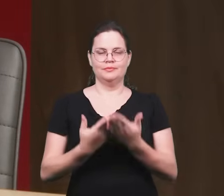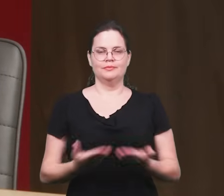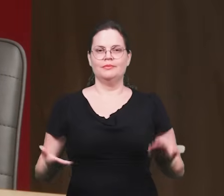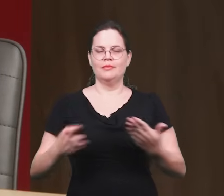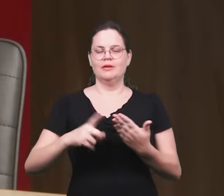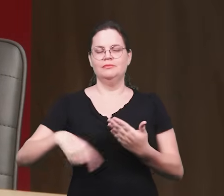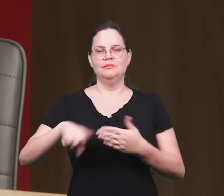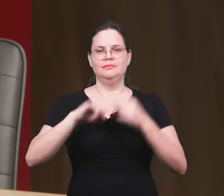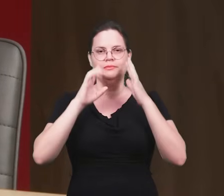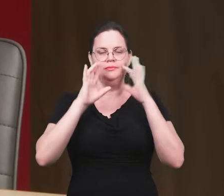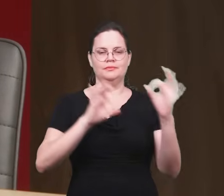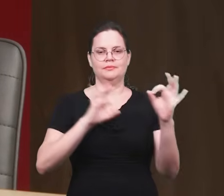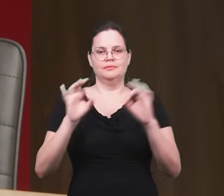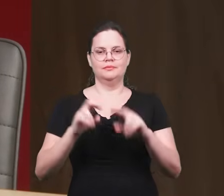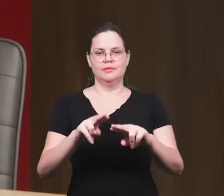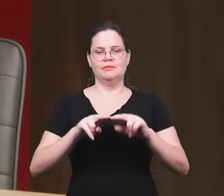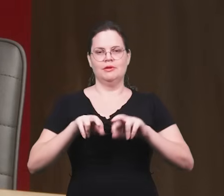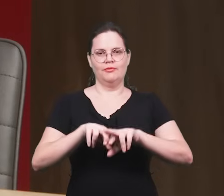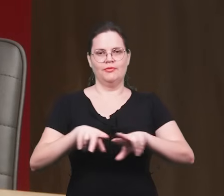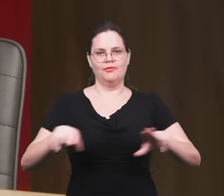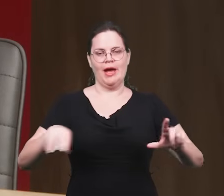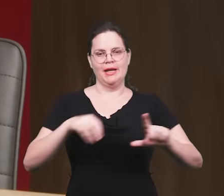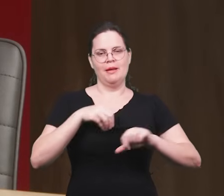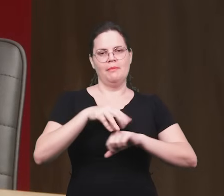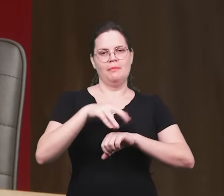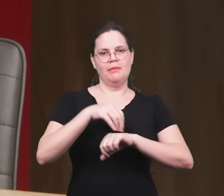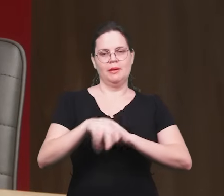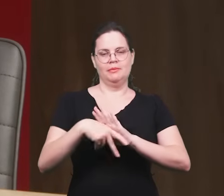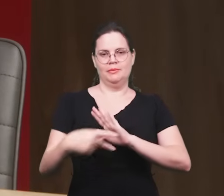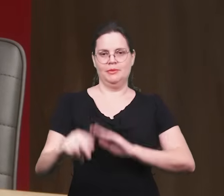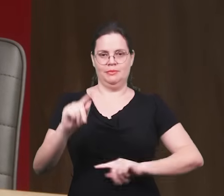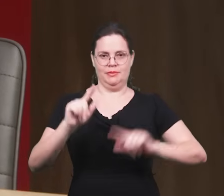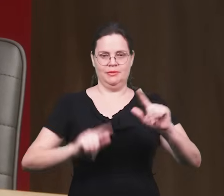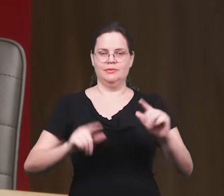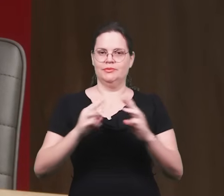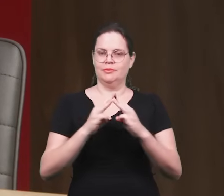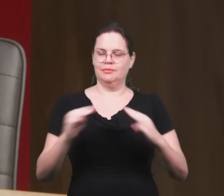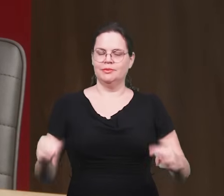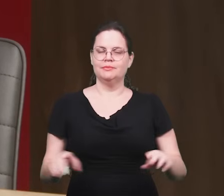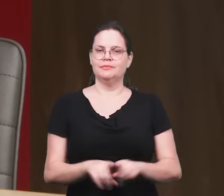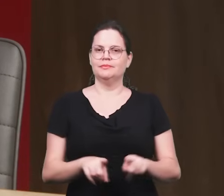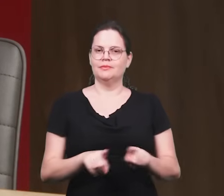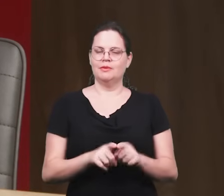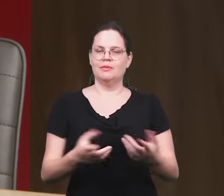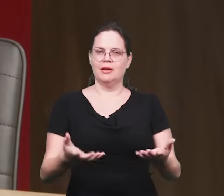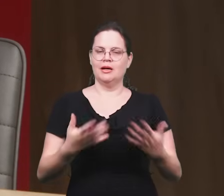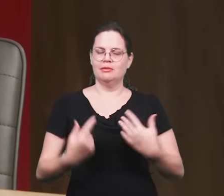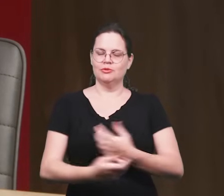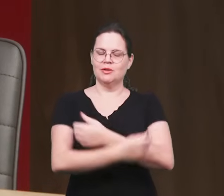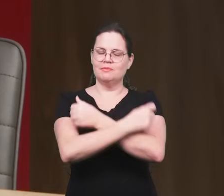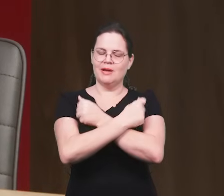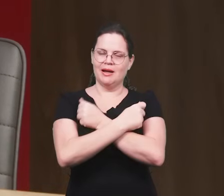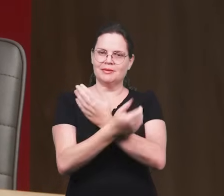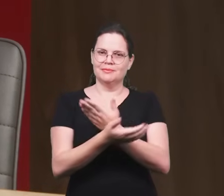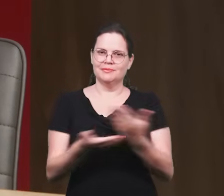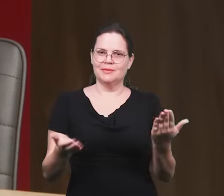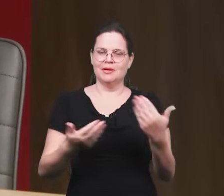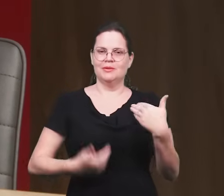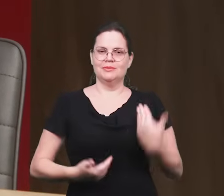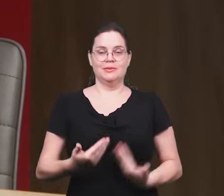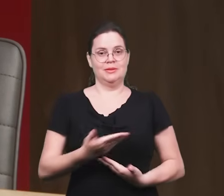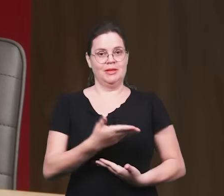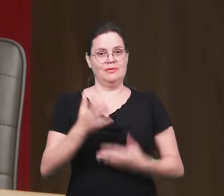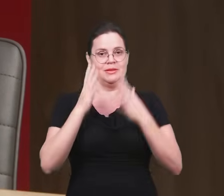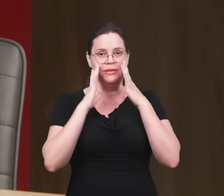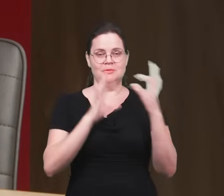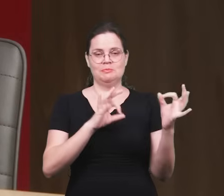nos assistem pelas multiplataformas da TV Manaim. Gostaríamos de deixar aqui um fraterno abraço aos